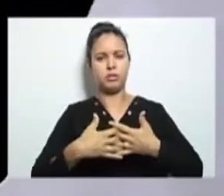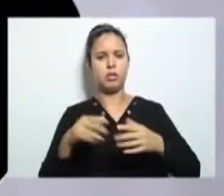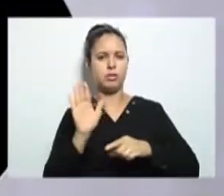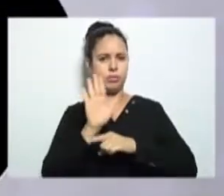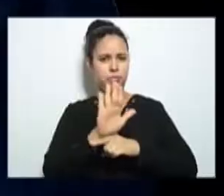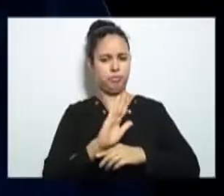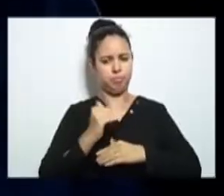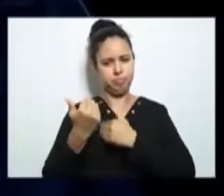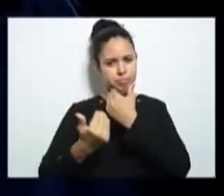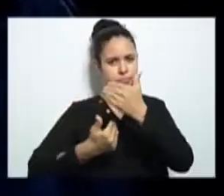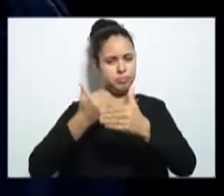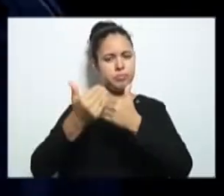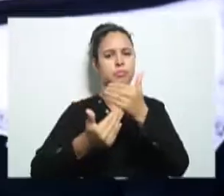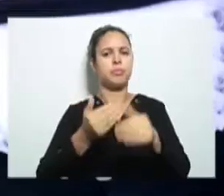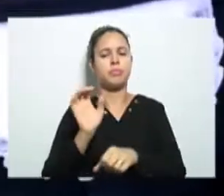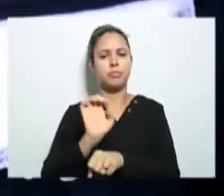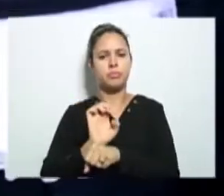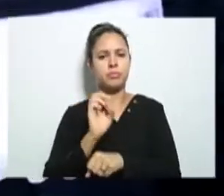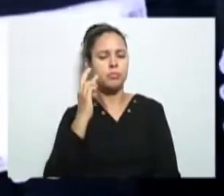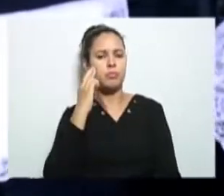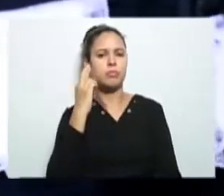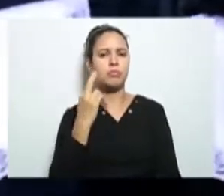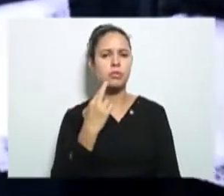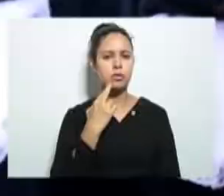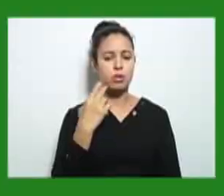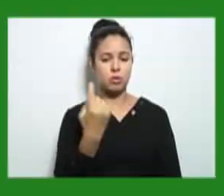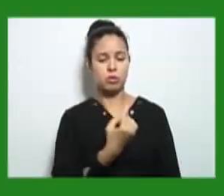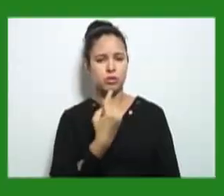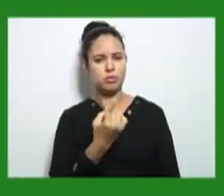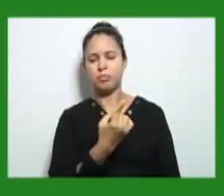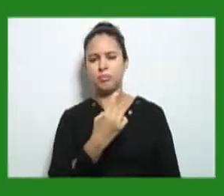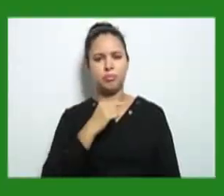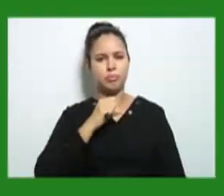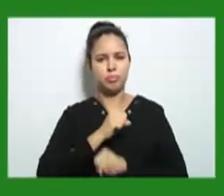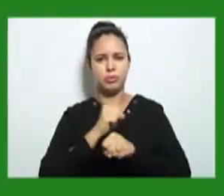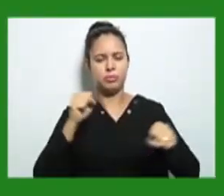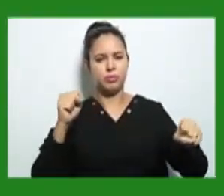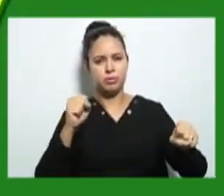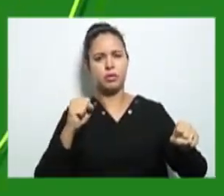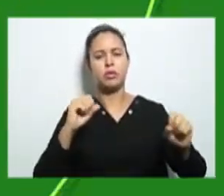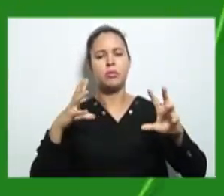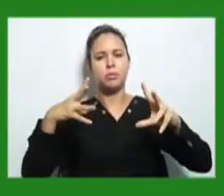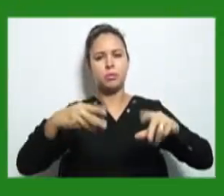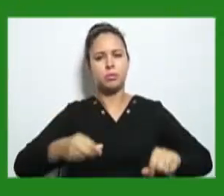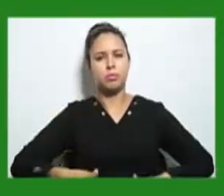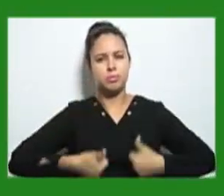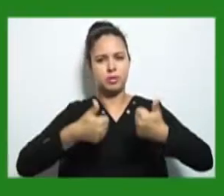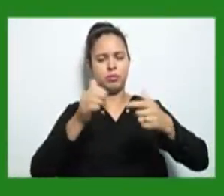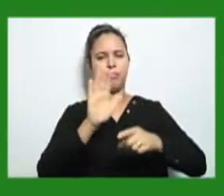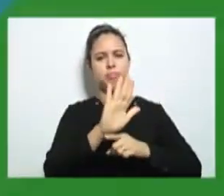desenvolvimento do Estado, algo que não se consegue se estiver sozinho. Tudo é melhor quando existe